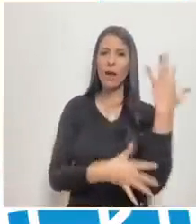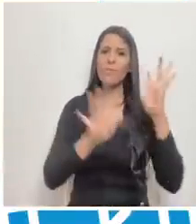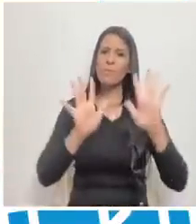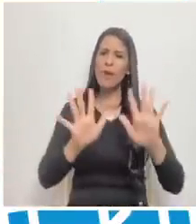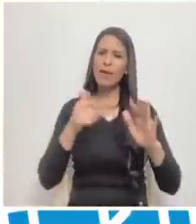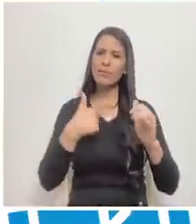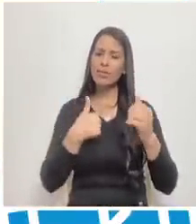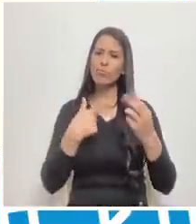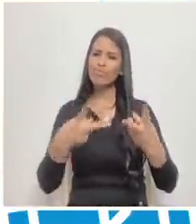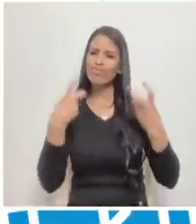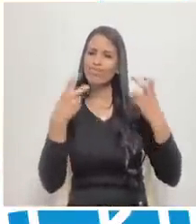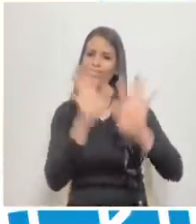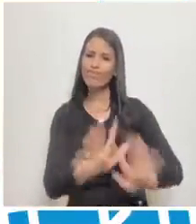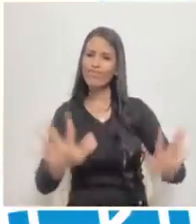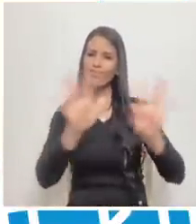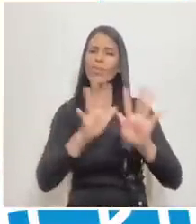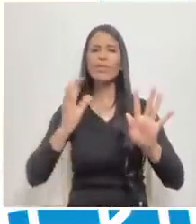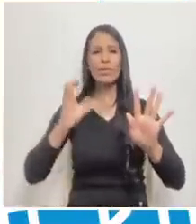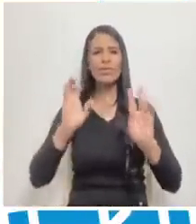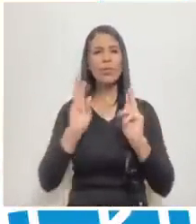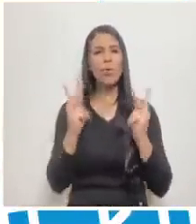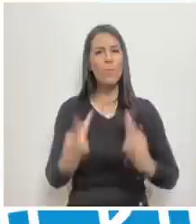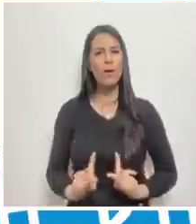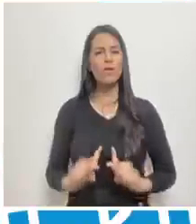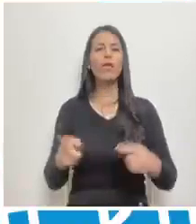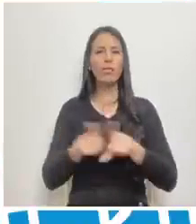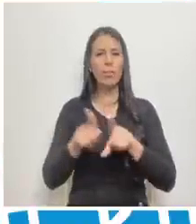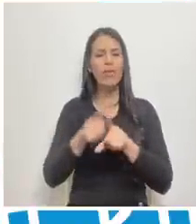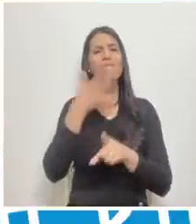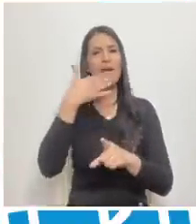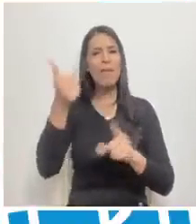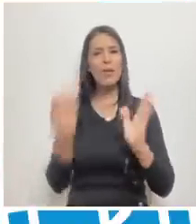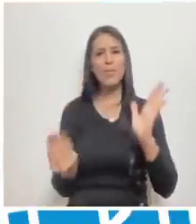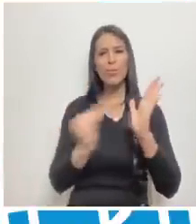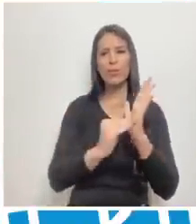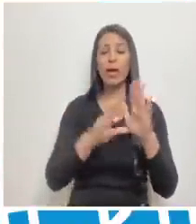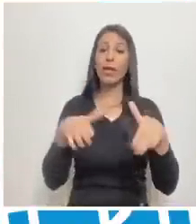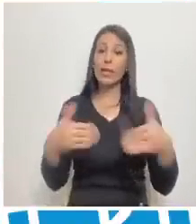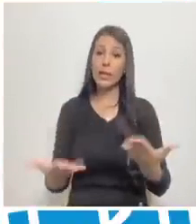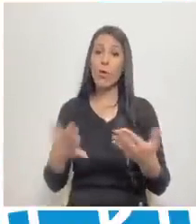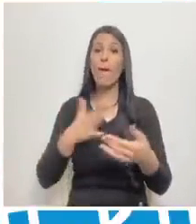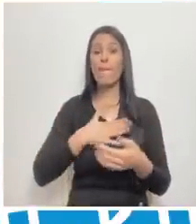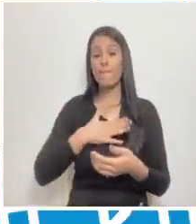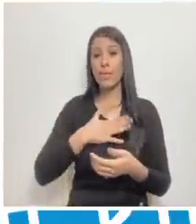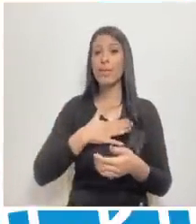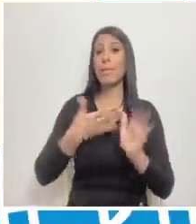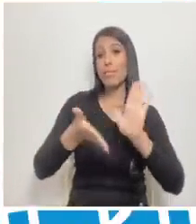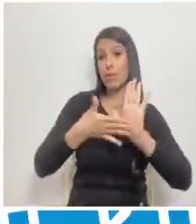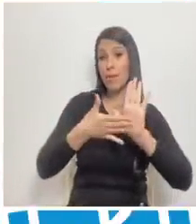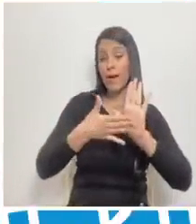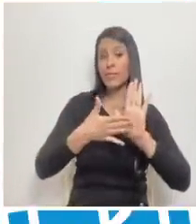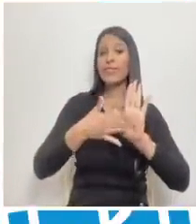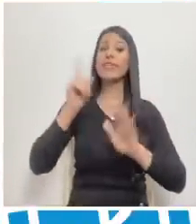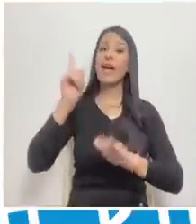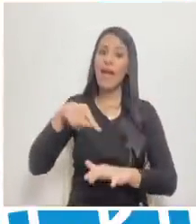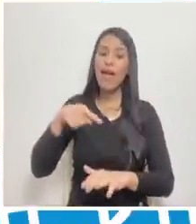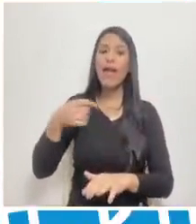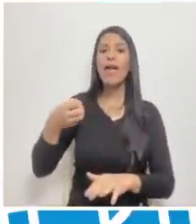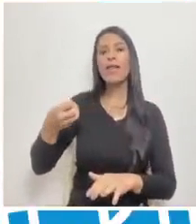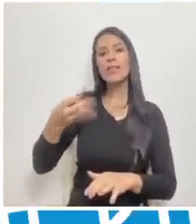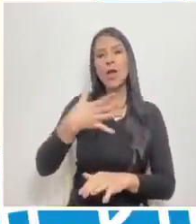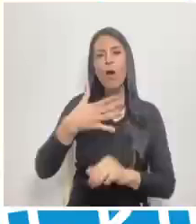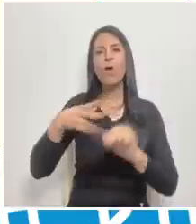humanas cairia bem. Então, a minha outra proposta seria introduzir novas áreas no Saeb,